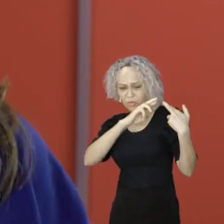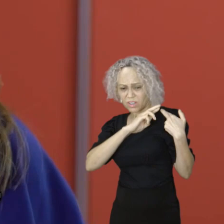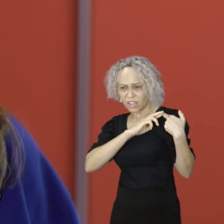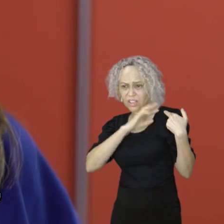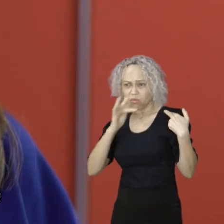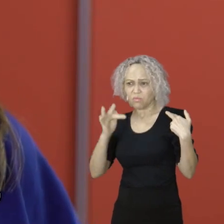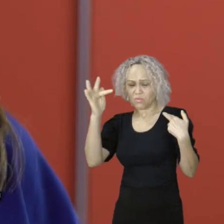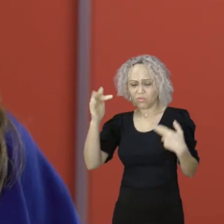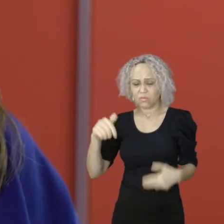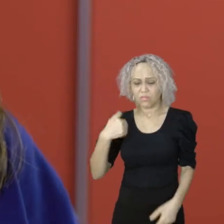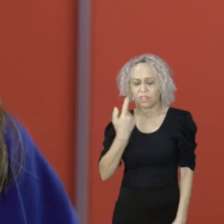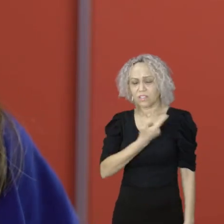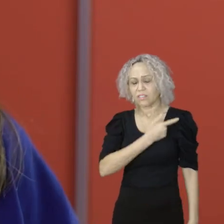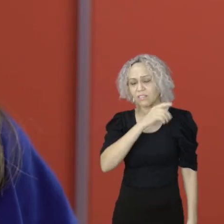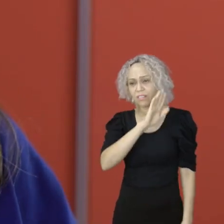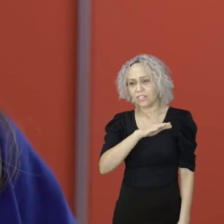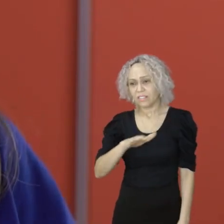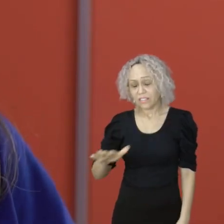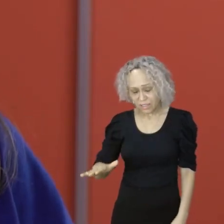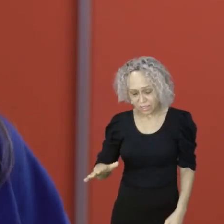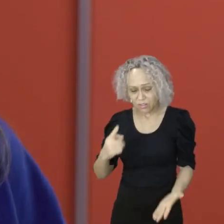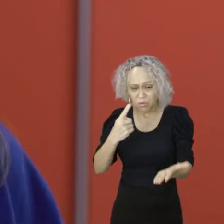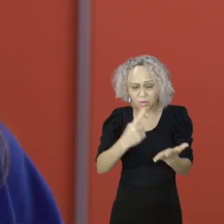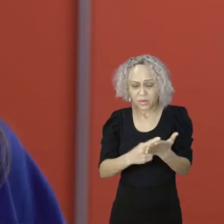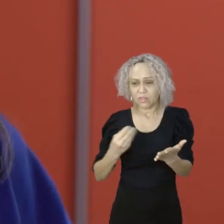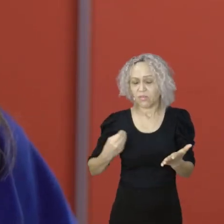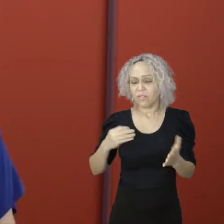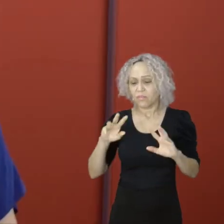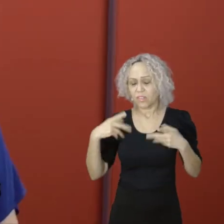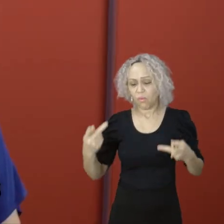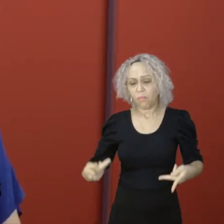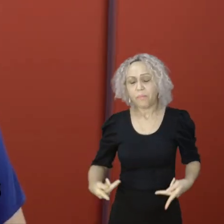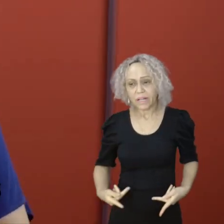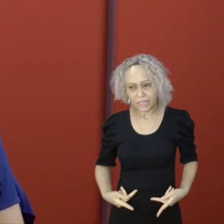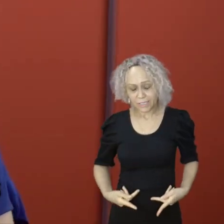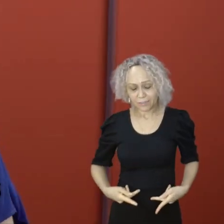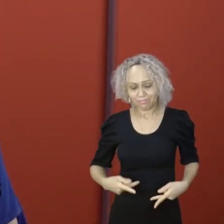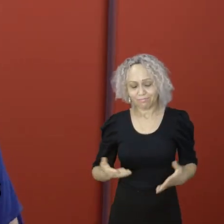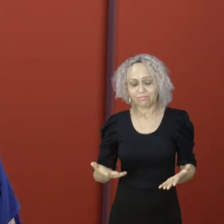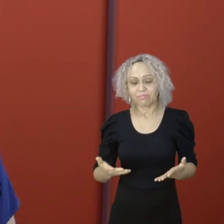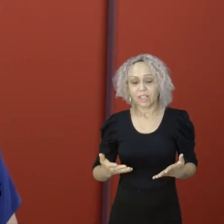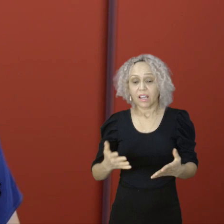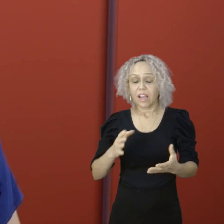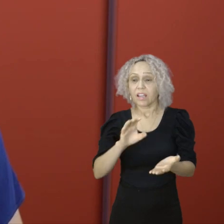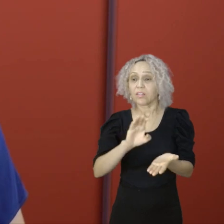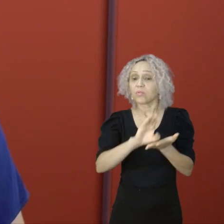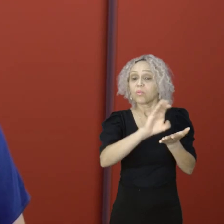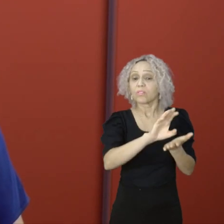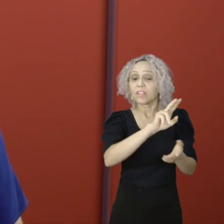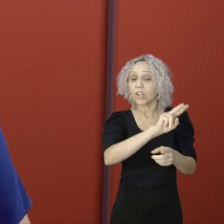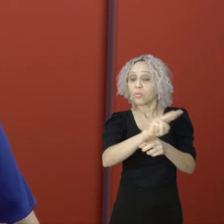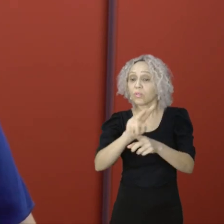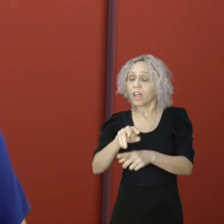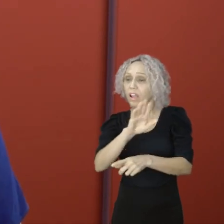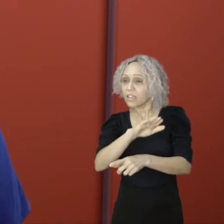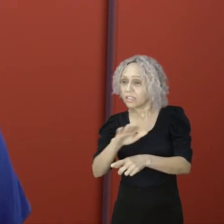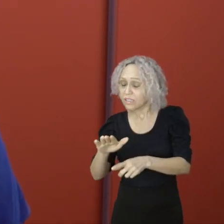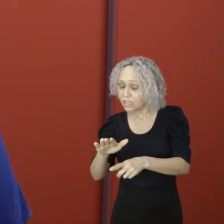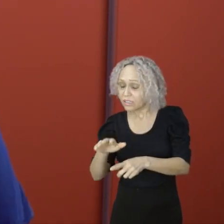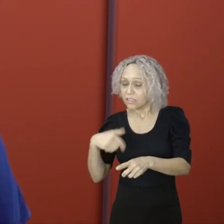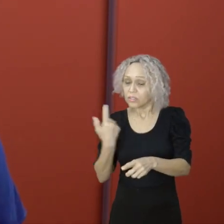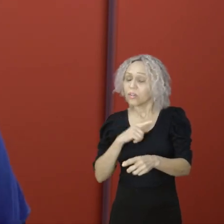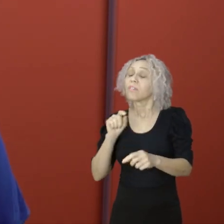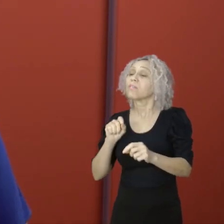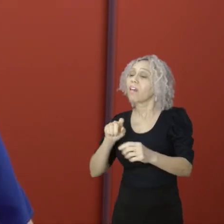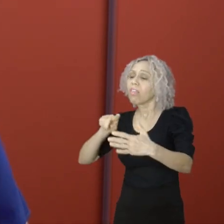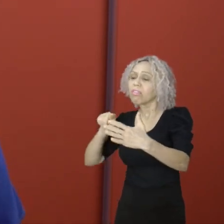futuro das nossas crianças, que tenham compromisso com a vida humana. É através dos conselhos tutelares que a gente faz as denúncias